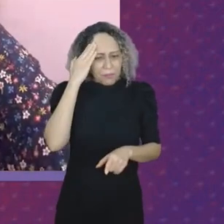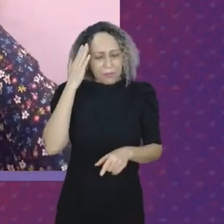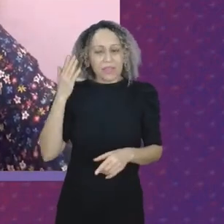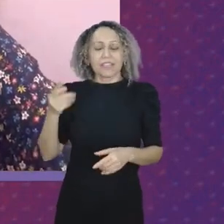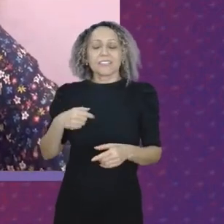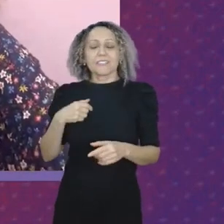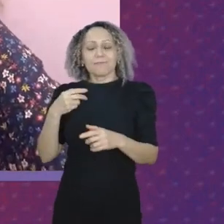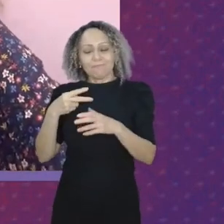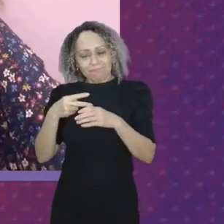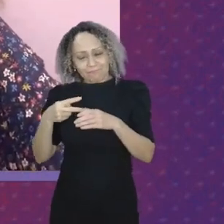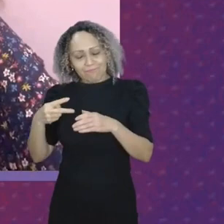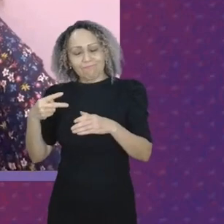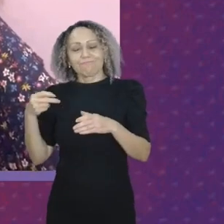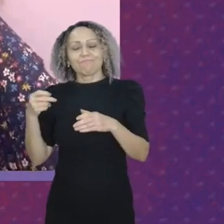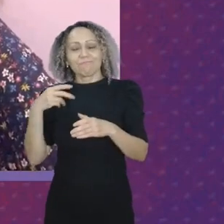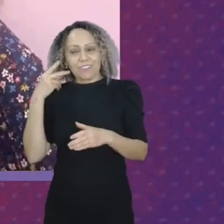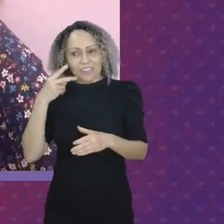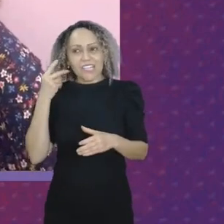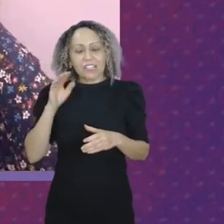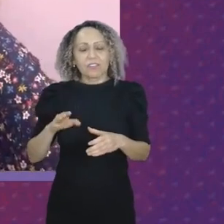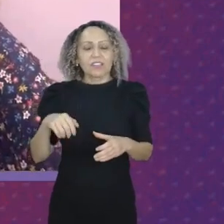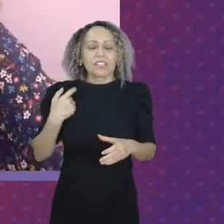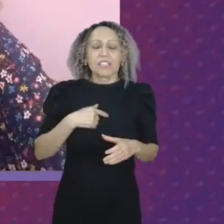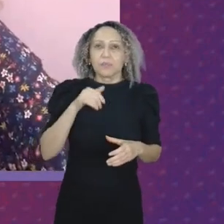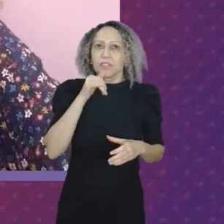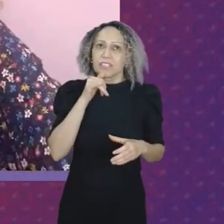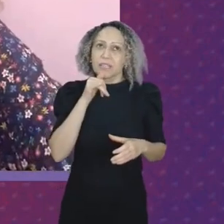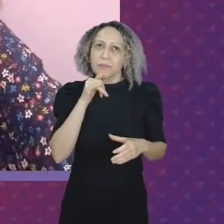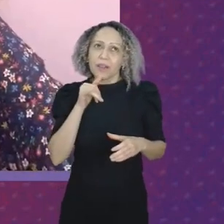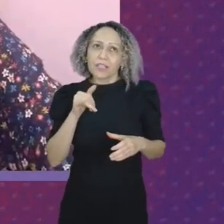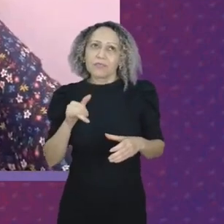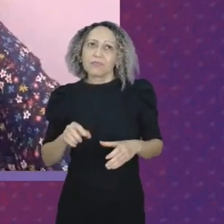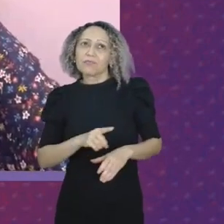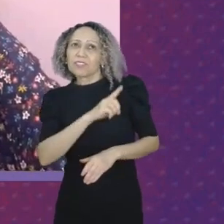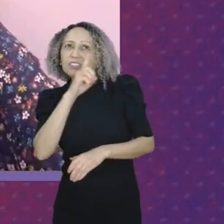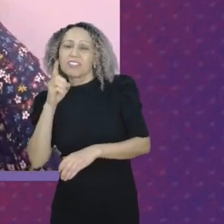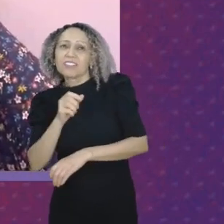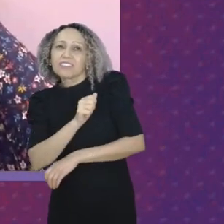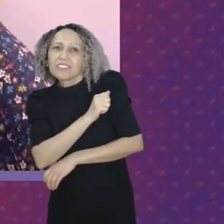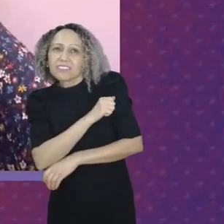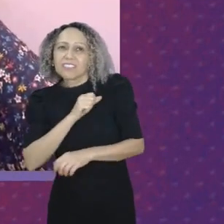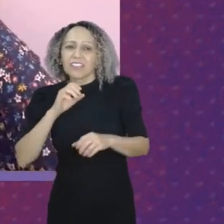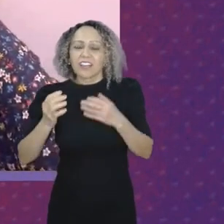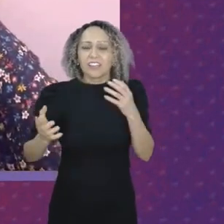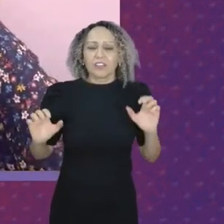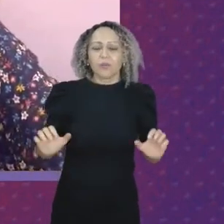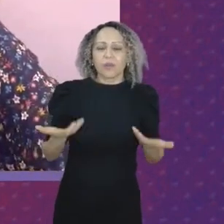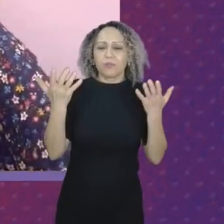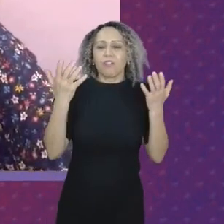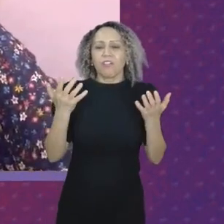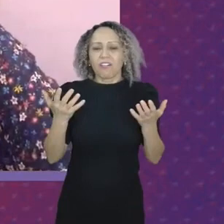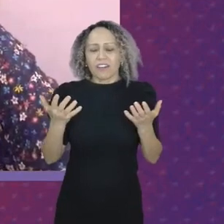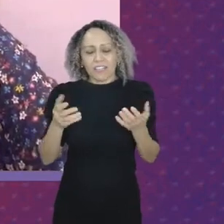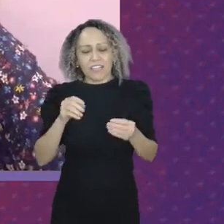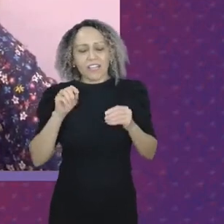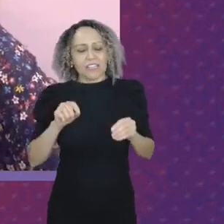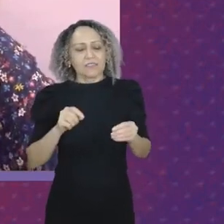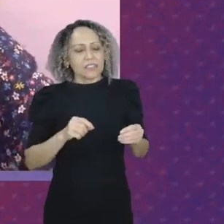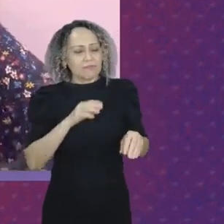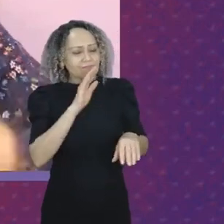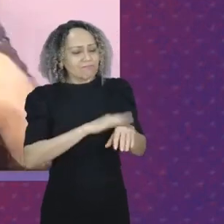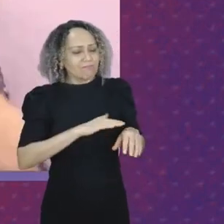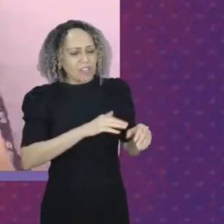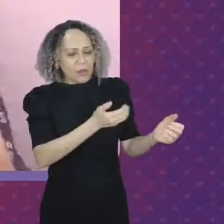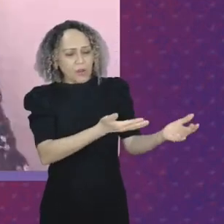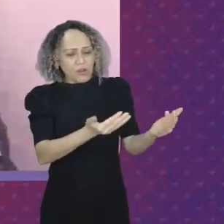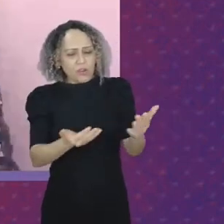sessão solene da juventude, quando a gente faz um dia do estudante, a gente traz essas pessoas para esse espaço que não é convidativo para a juventude,